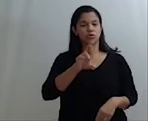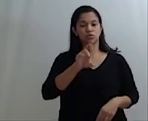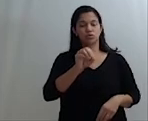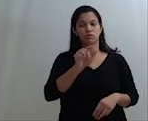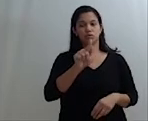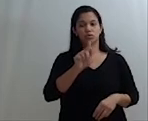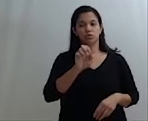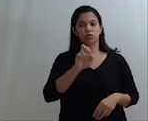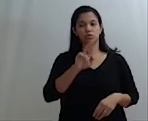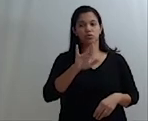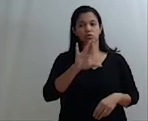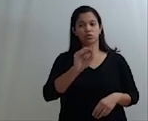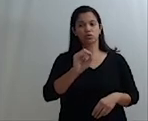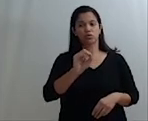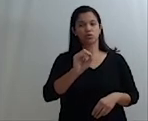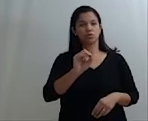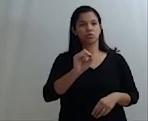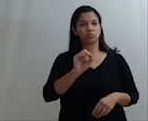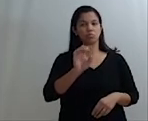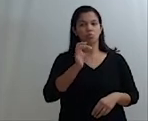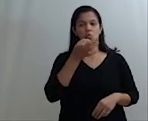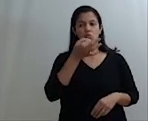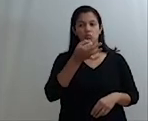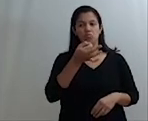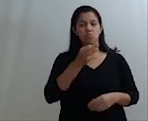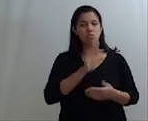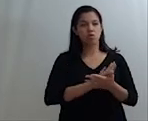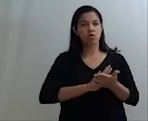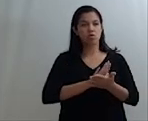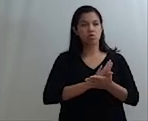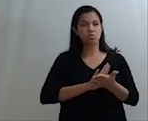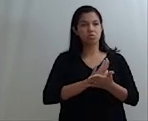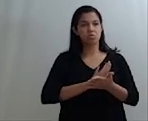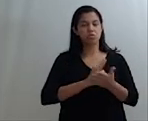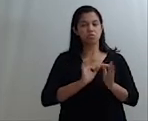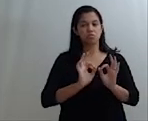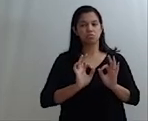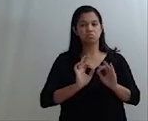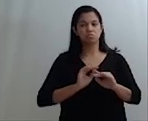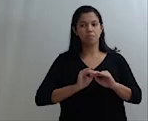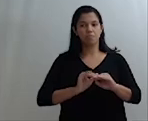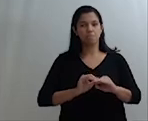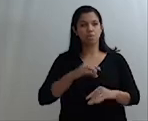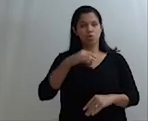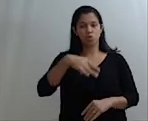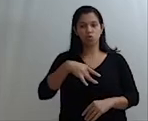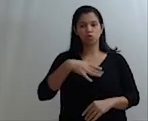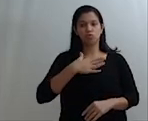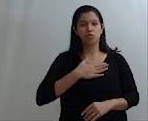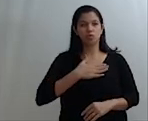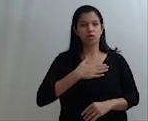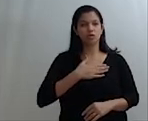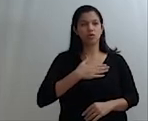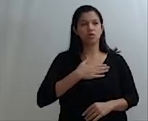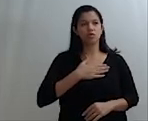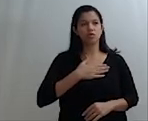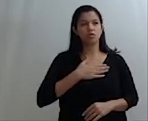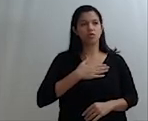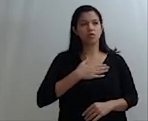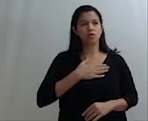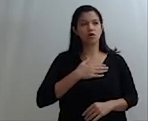Ministro meu também não tem não tem nenhuma observação senhor presidente tá o último é meu é o HC